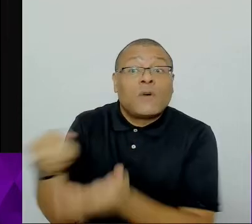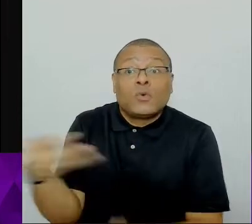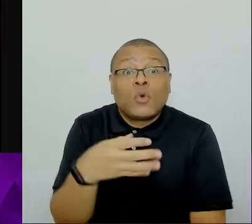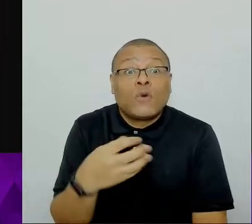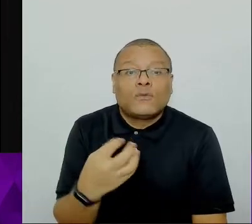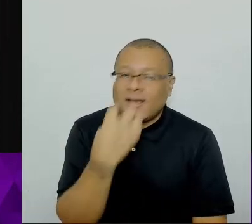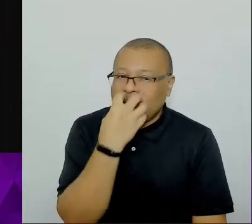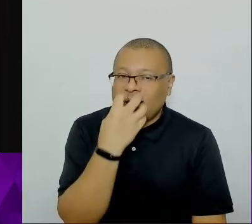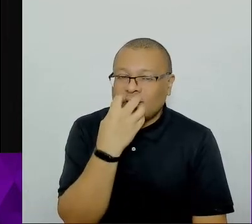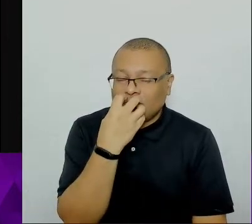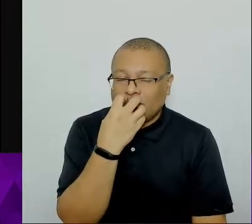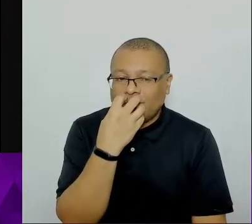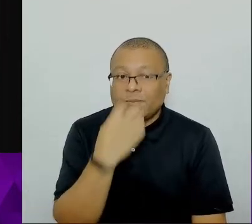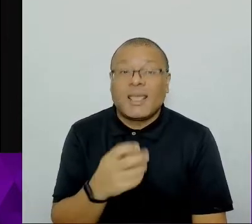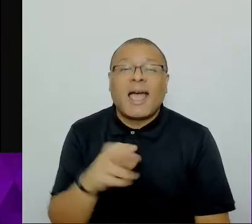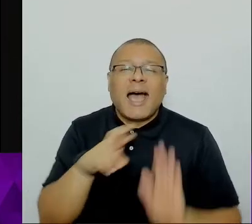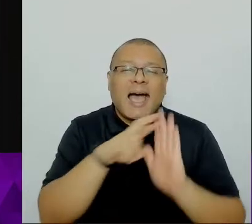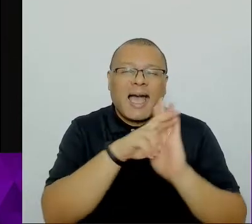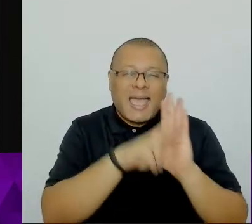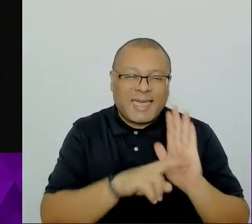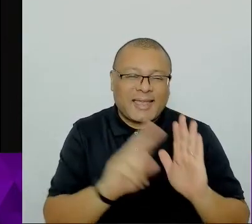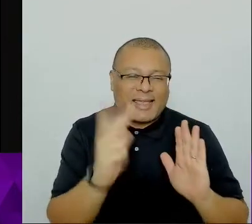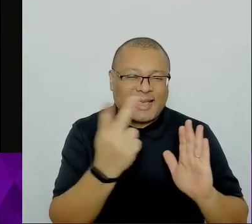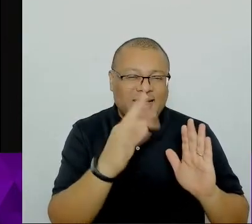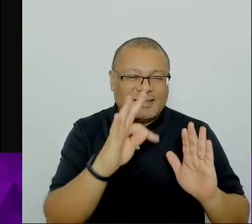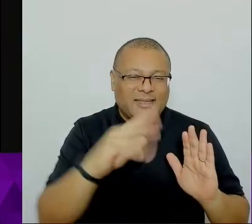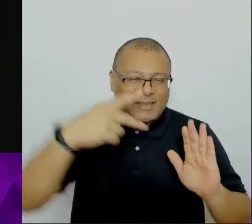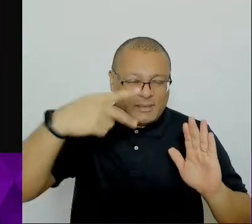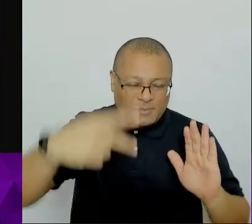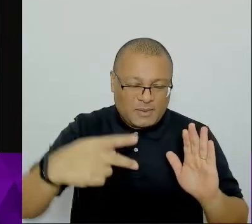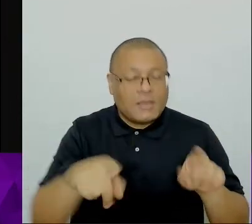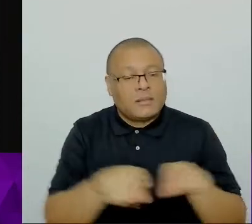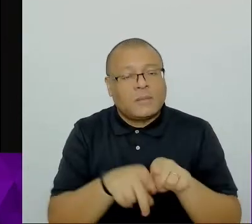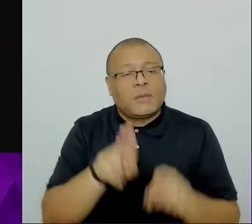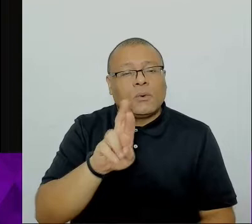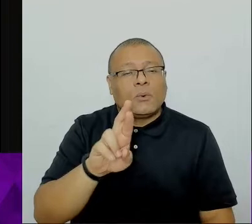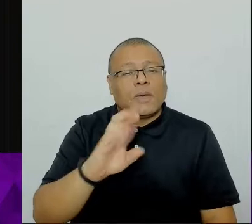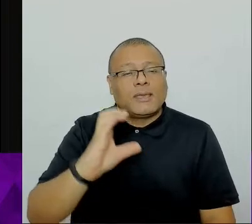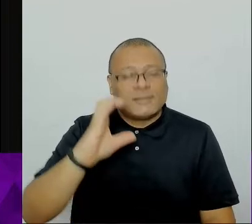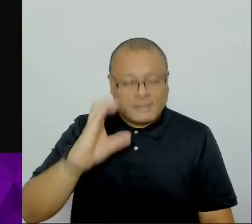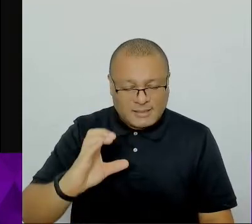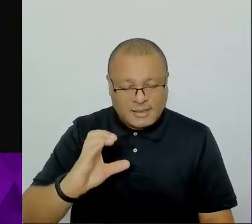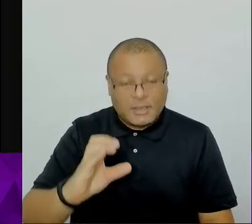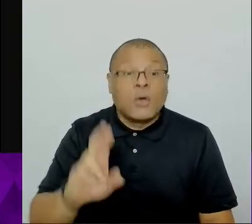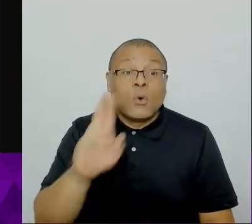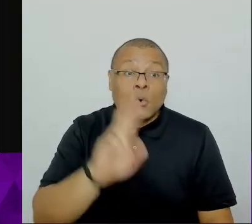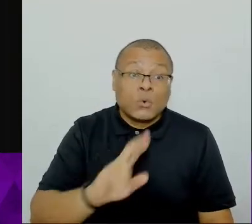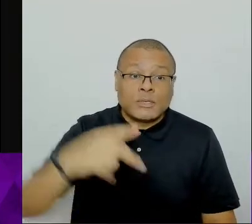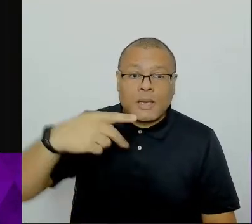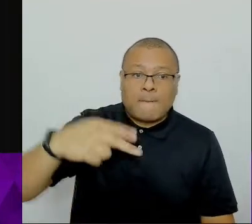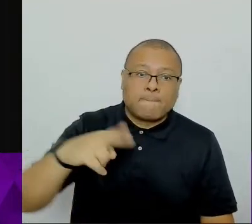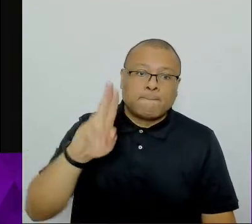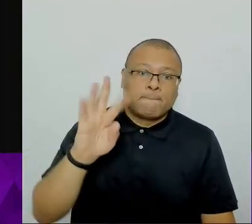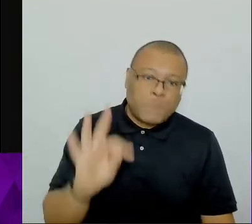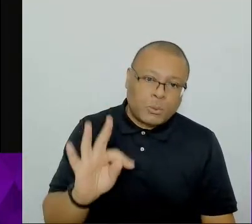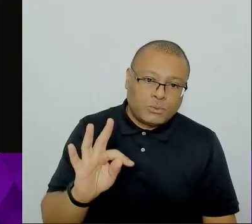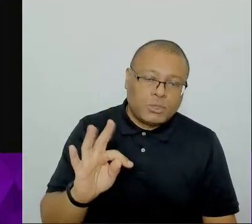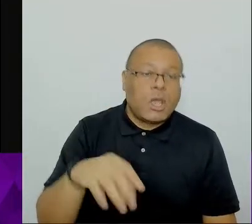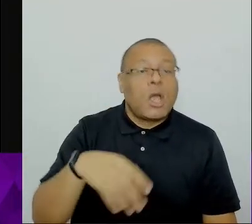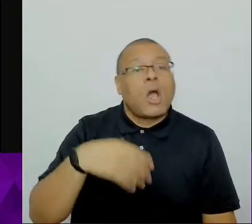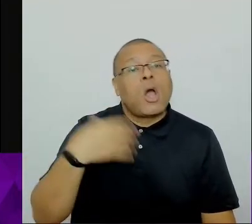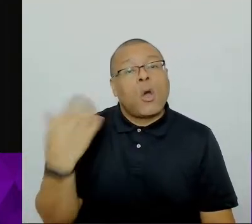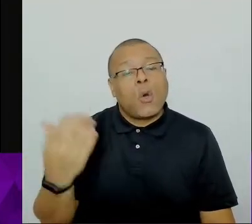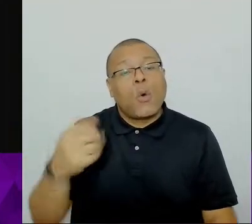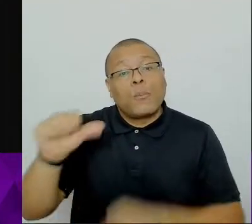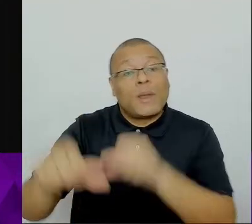Segundo o protocolo HTTP e o RFC do Write-Fielding, a gente pode usar o put tanto para criar quanto para atualizar